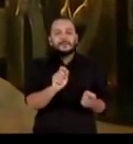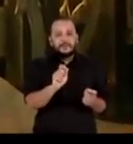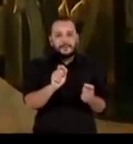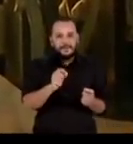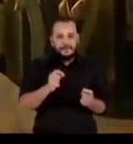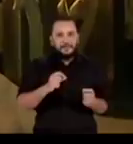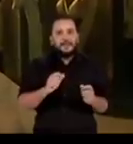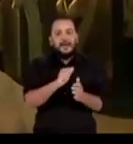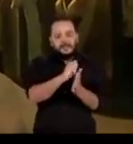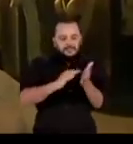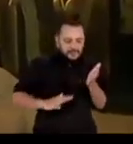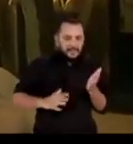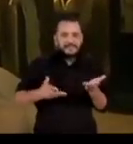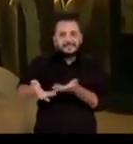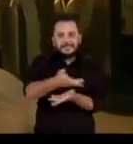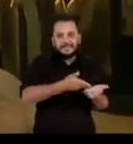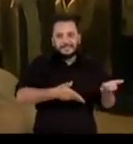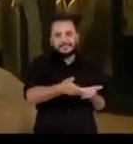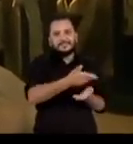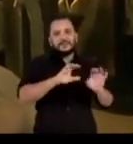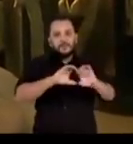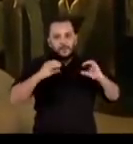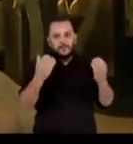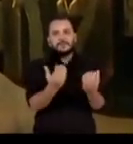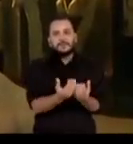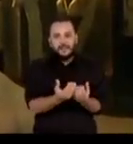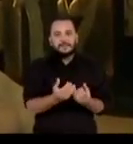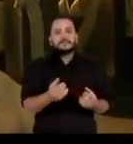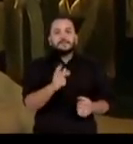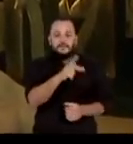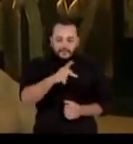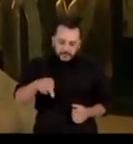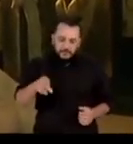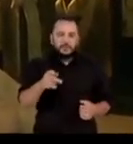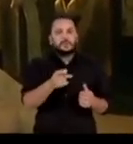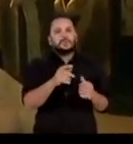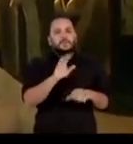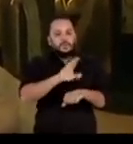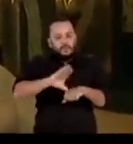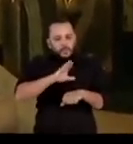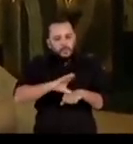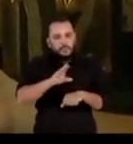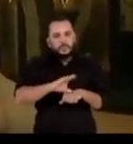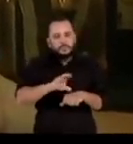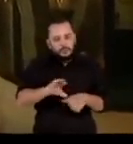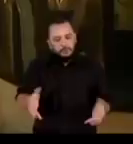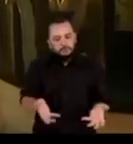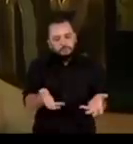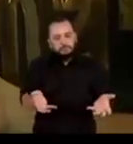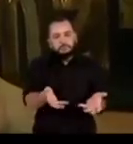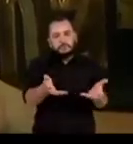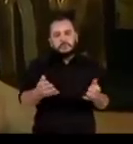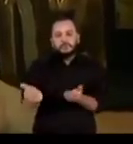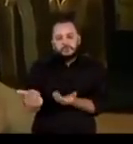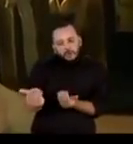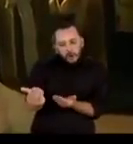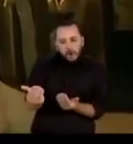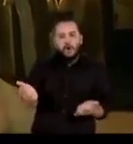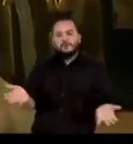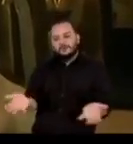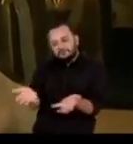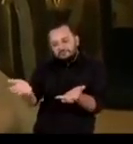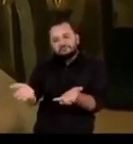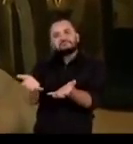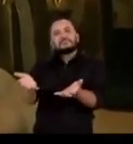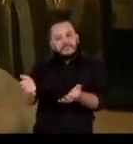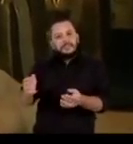fazer atividades interativas com a comunidade, com professores da rede pública, cursos de capacitação, com jovens para